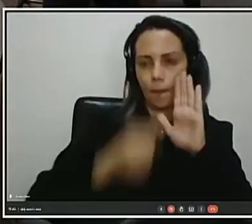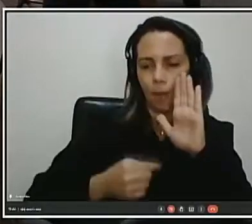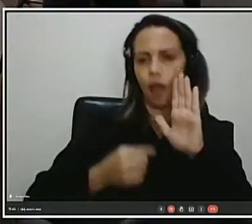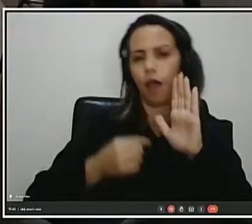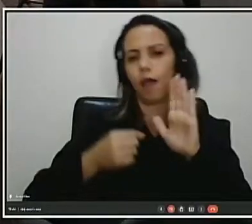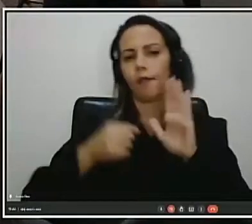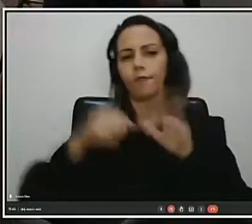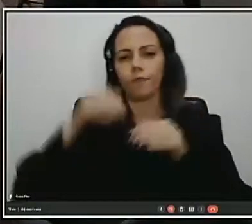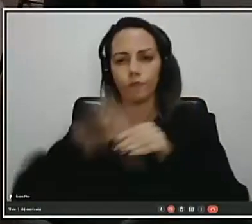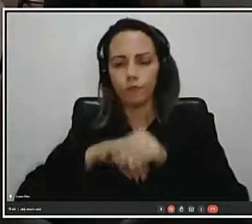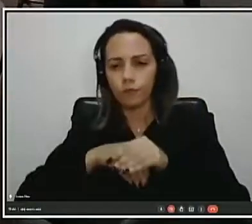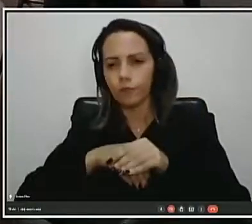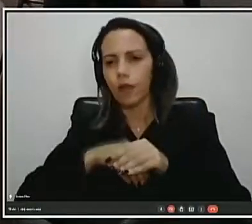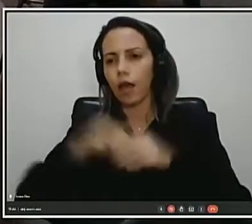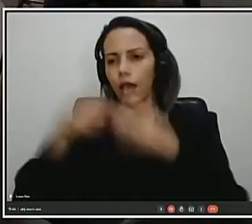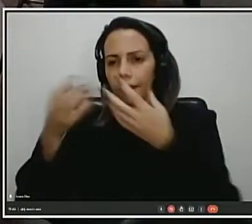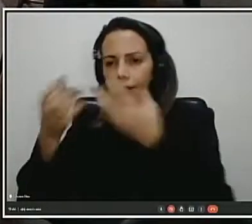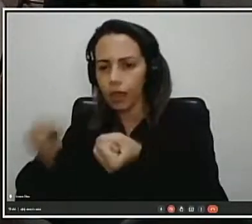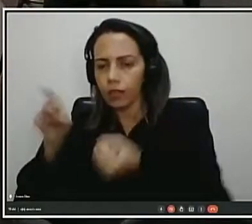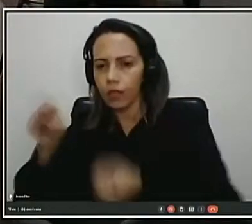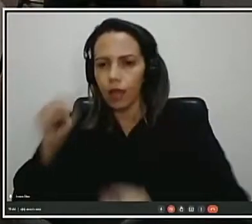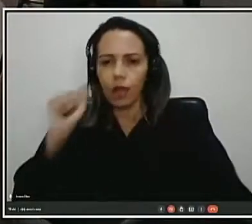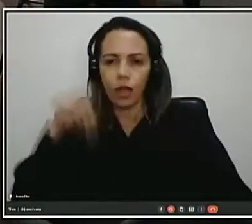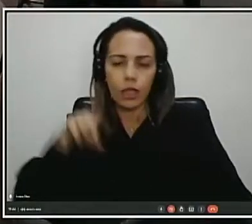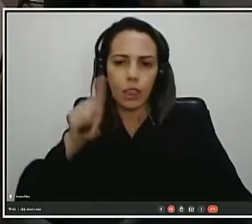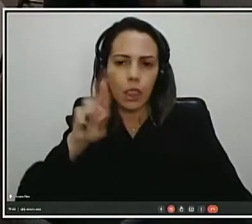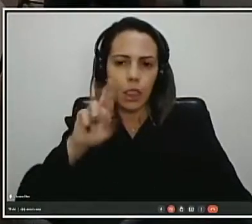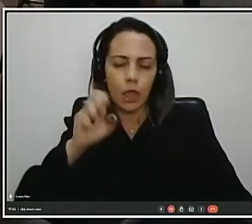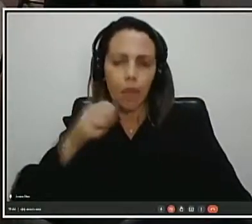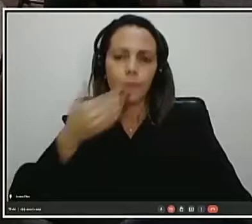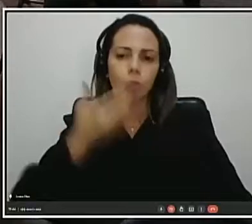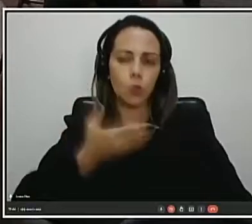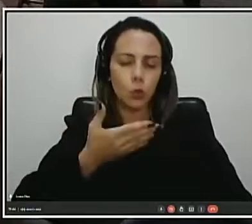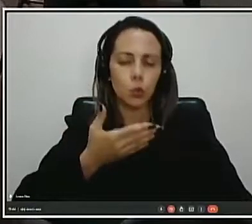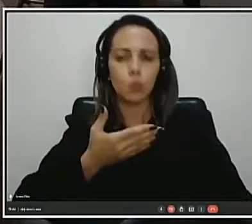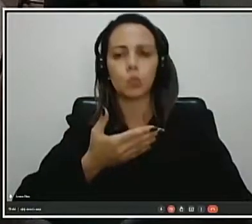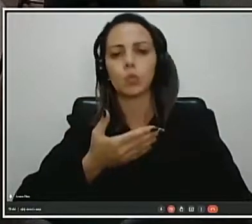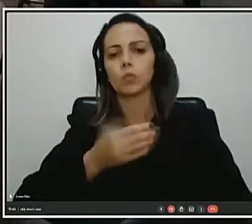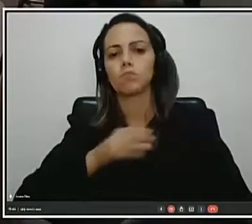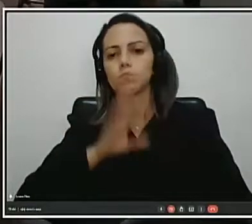de vistas do vereador André Rene, que permaneçam como estão.